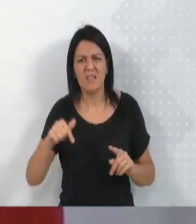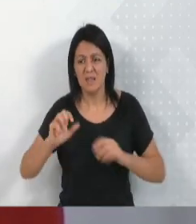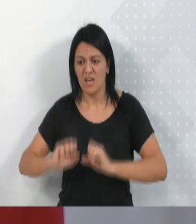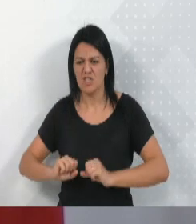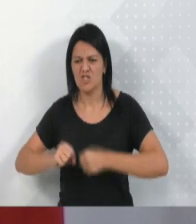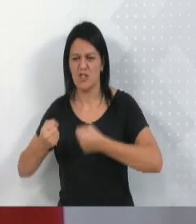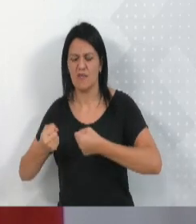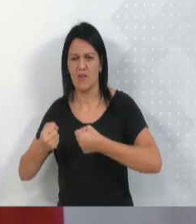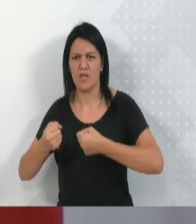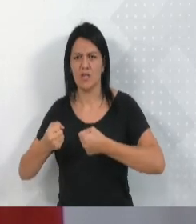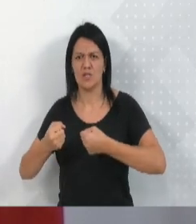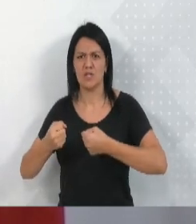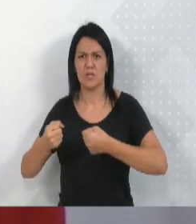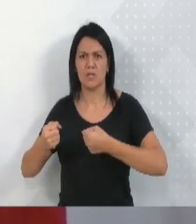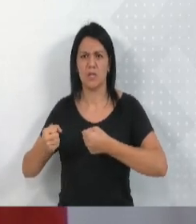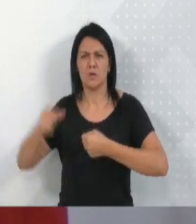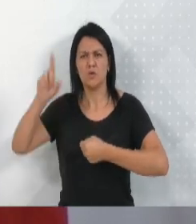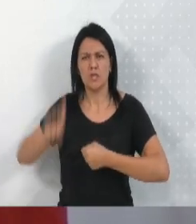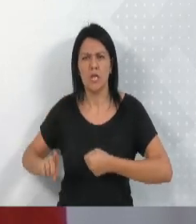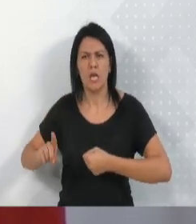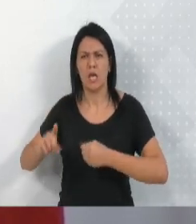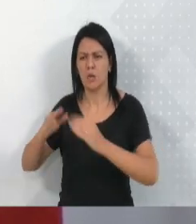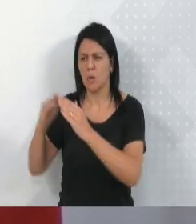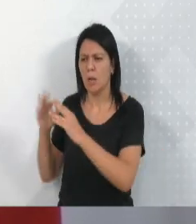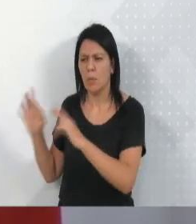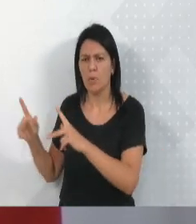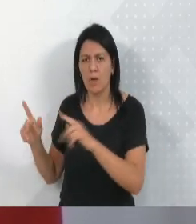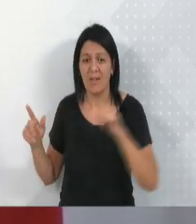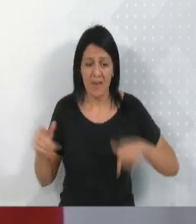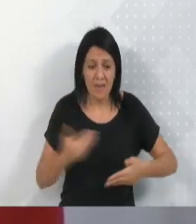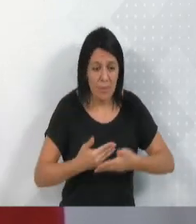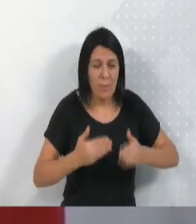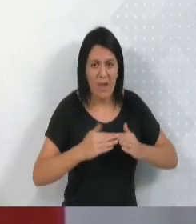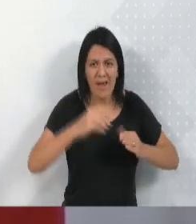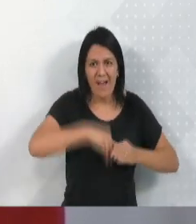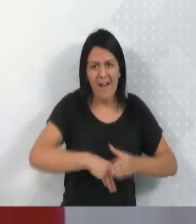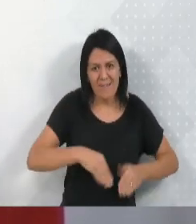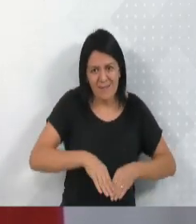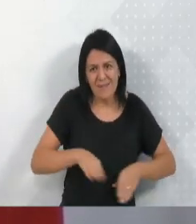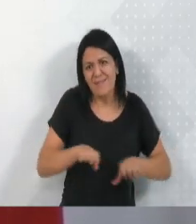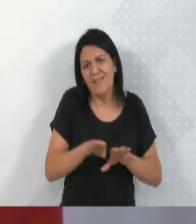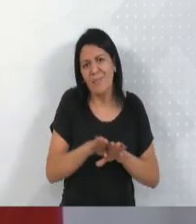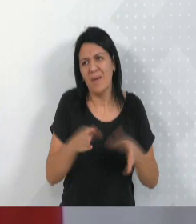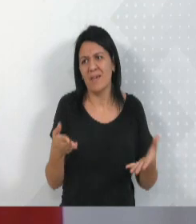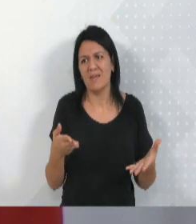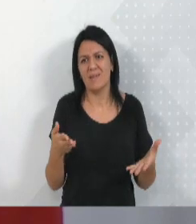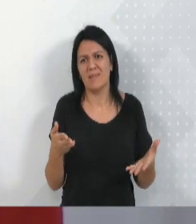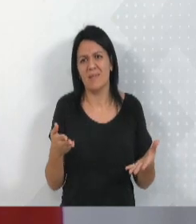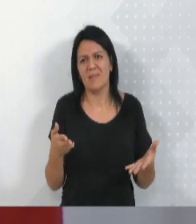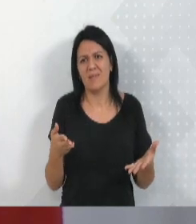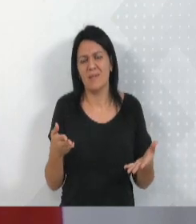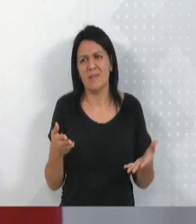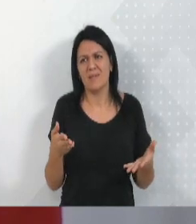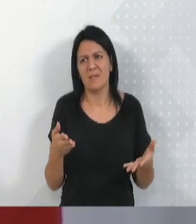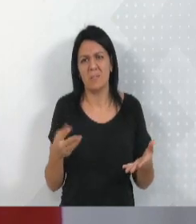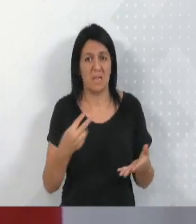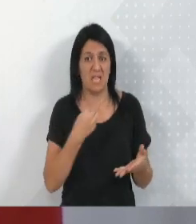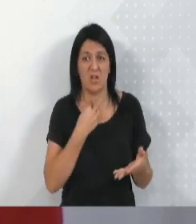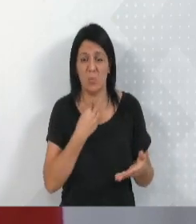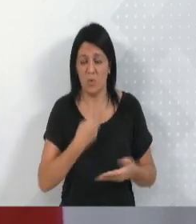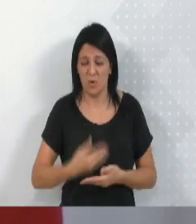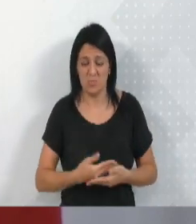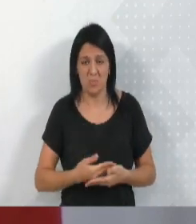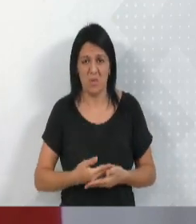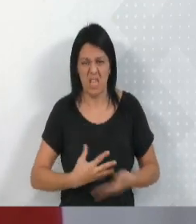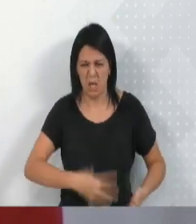vai violar o espaço que é daquela criança legitimamente, porque alguém não conseguiu atender às suas